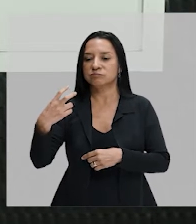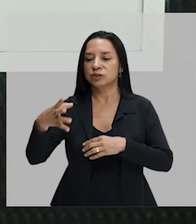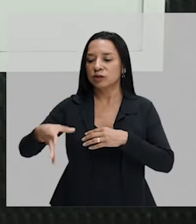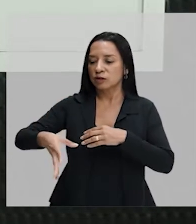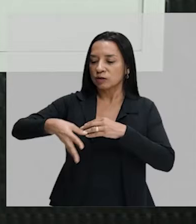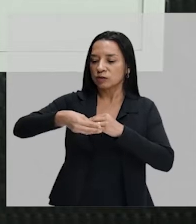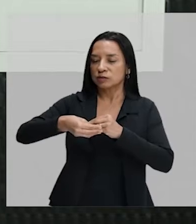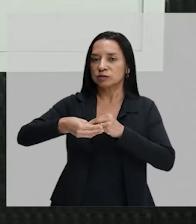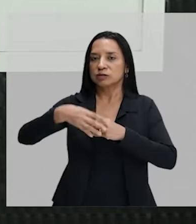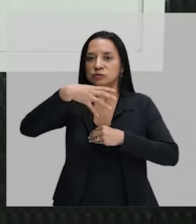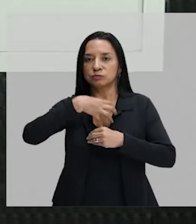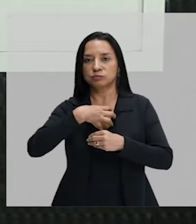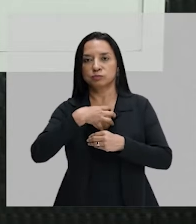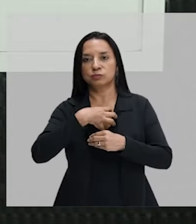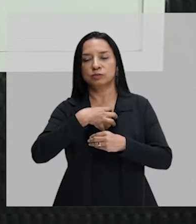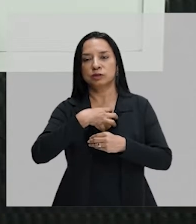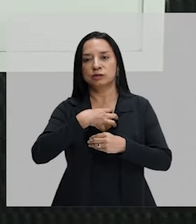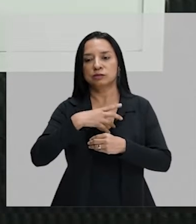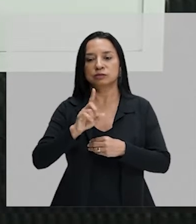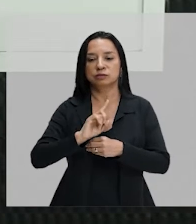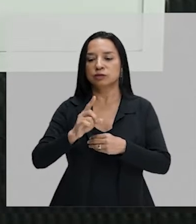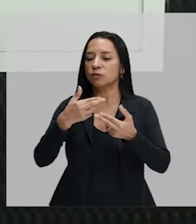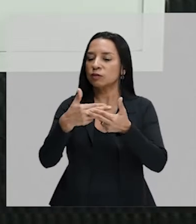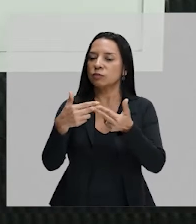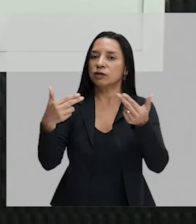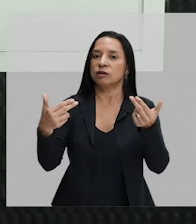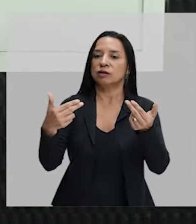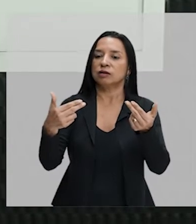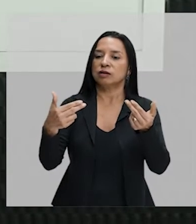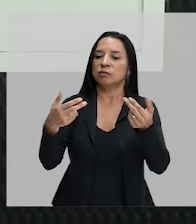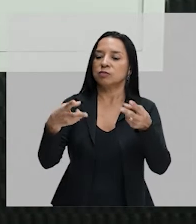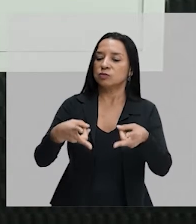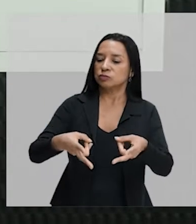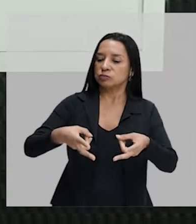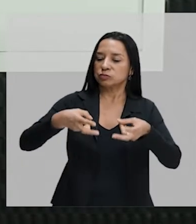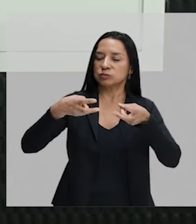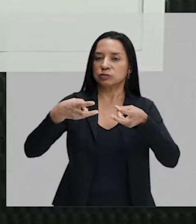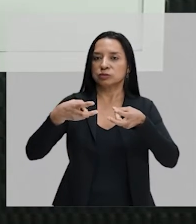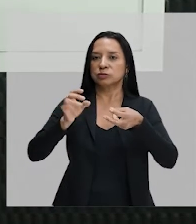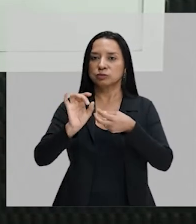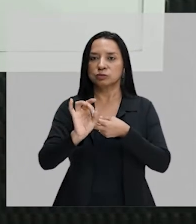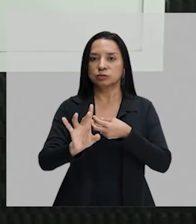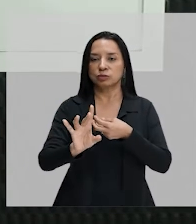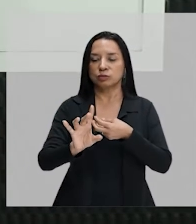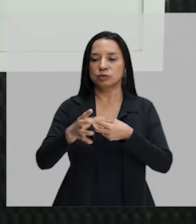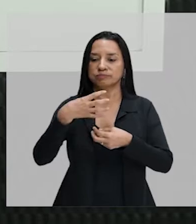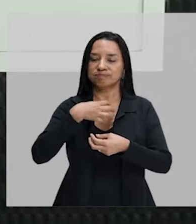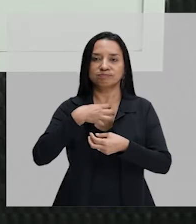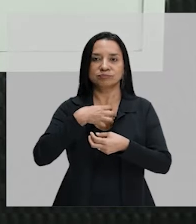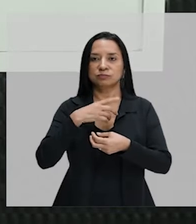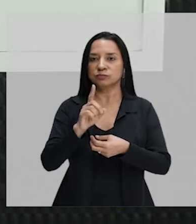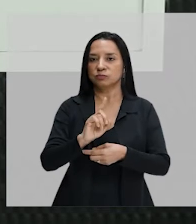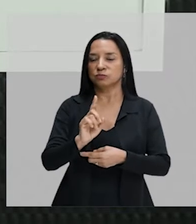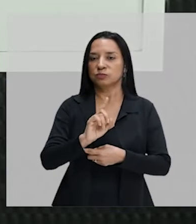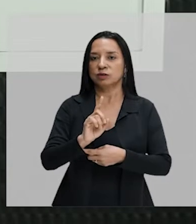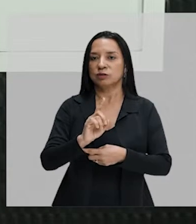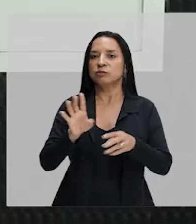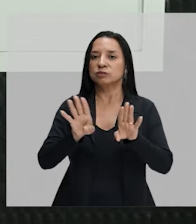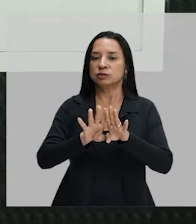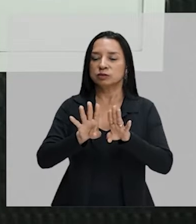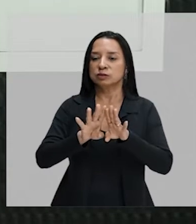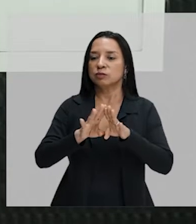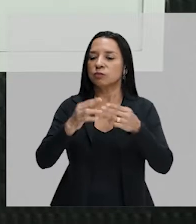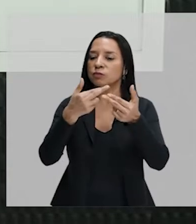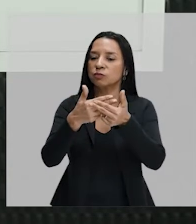essa sensibilidade. Então, não é um elemento de apreensão somente da sensibilidade, é também um